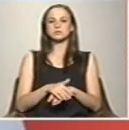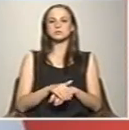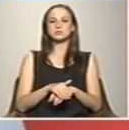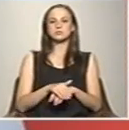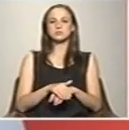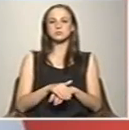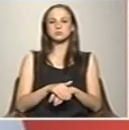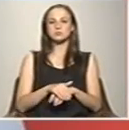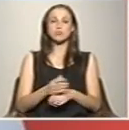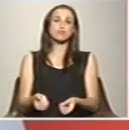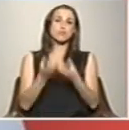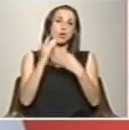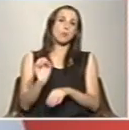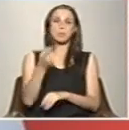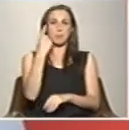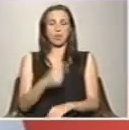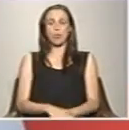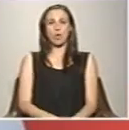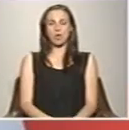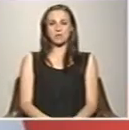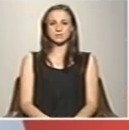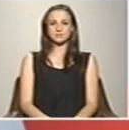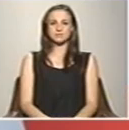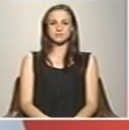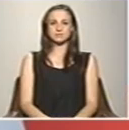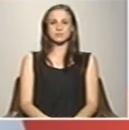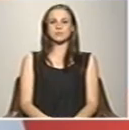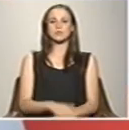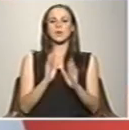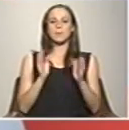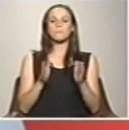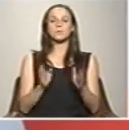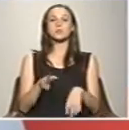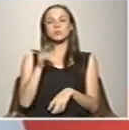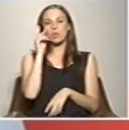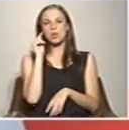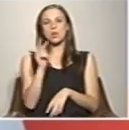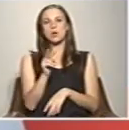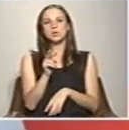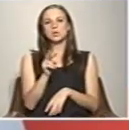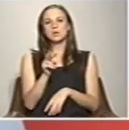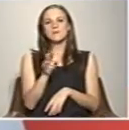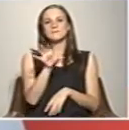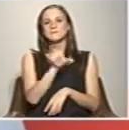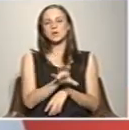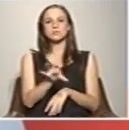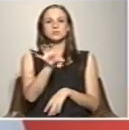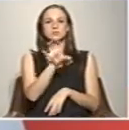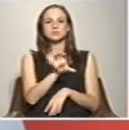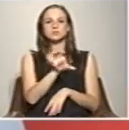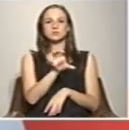apareceu primeiro, não é? Foi o que apareceu primeiro, não é? Quer dizer, é preciso olhar para isto numa forma,